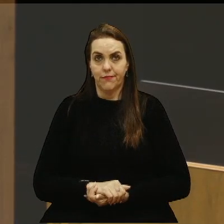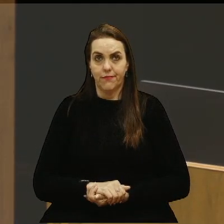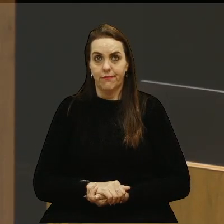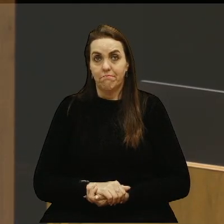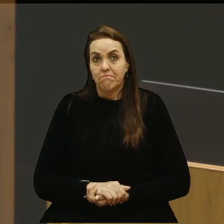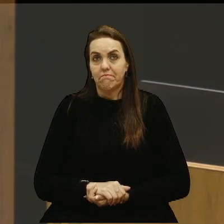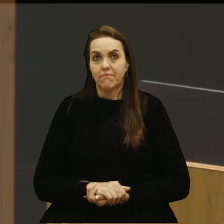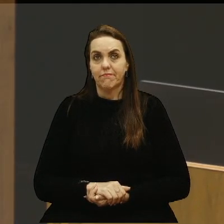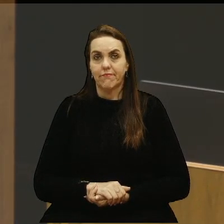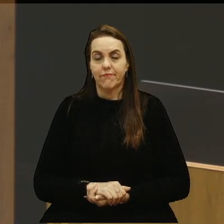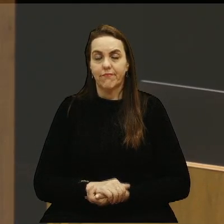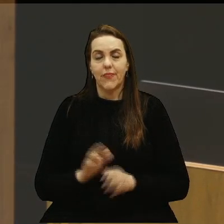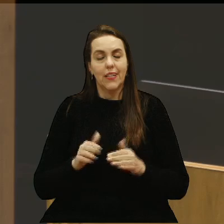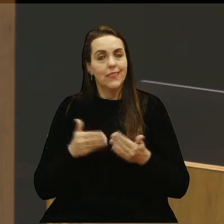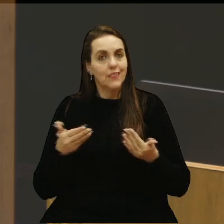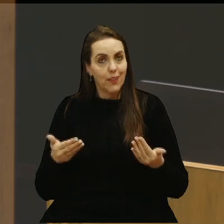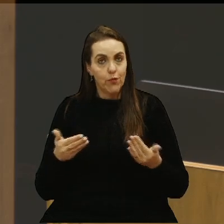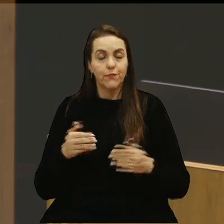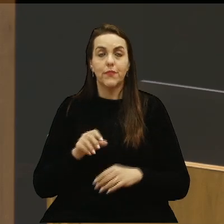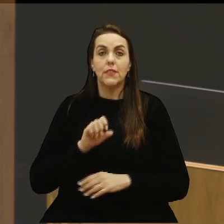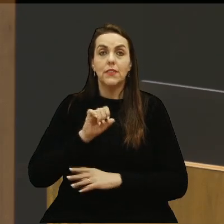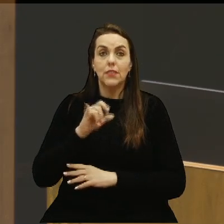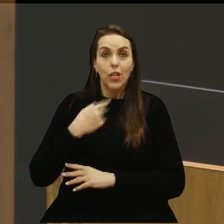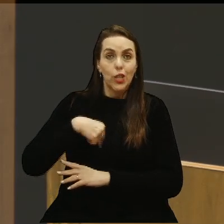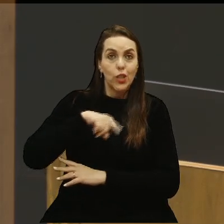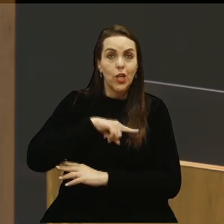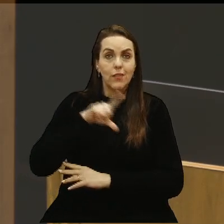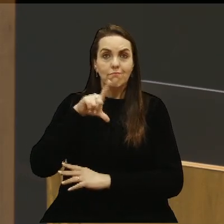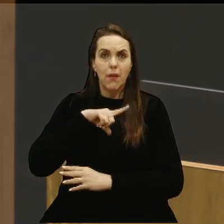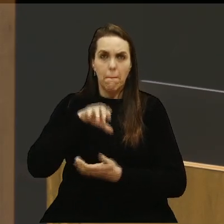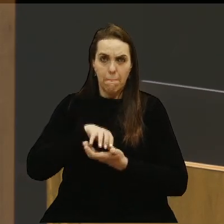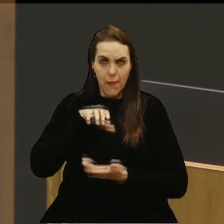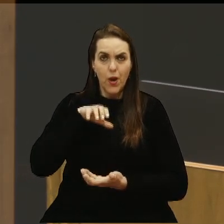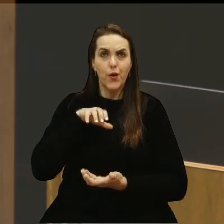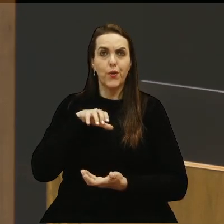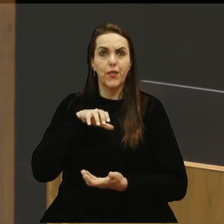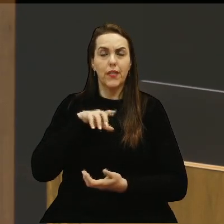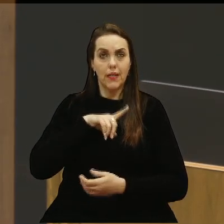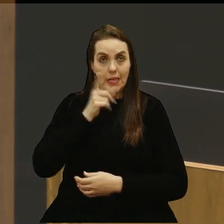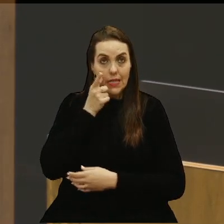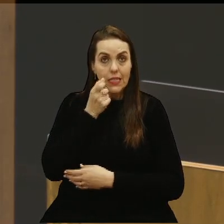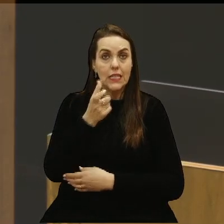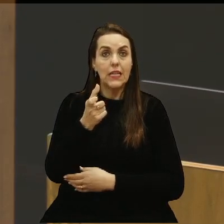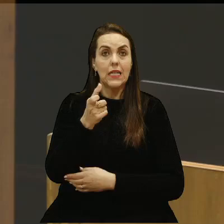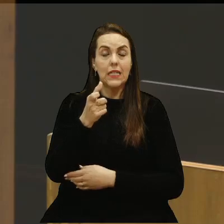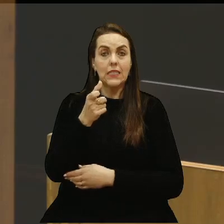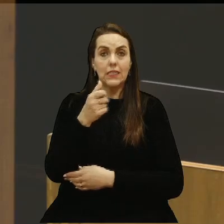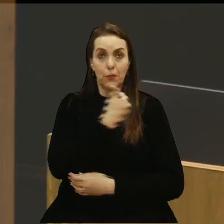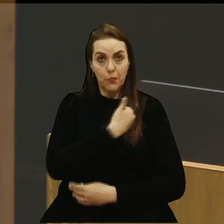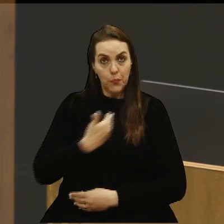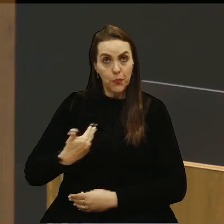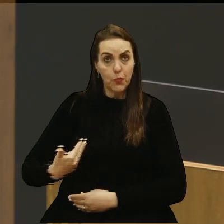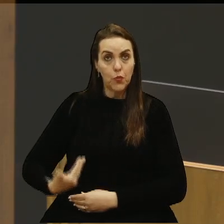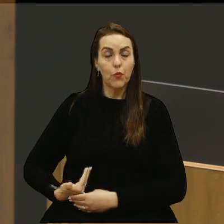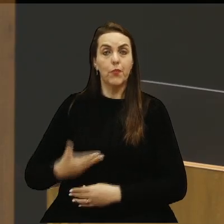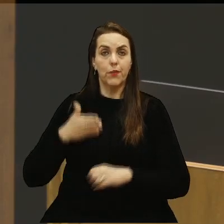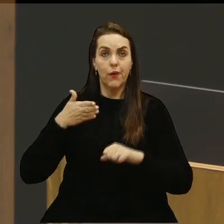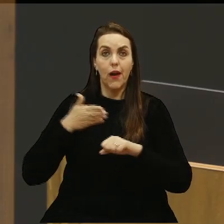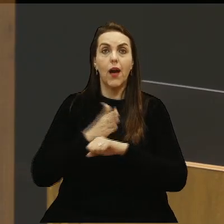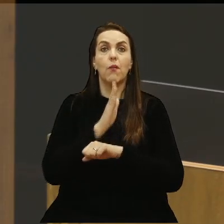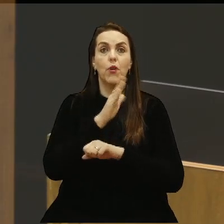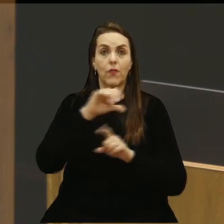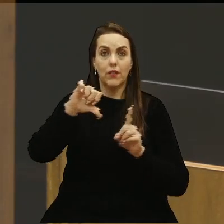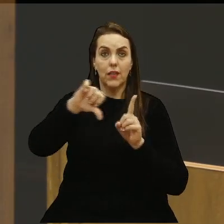Então, se nós temos essa maioria e é interesse público que seja aprovada